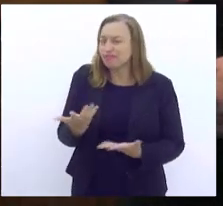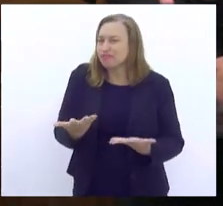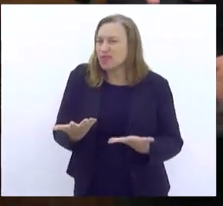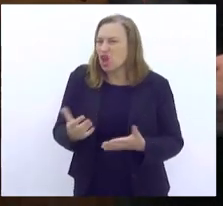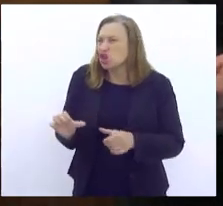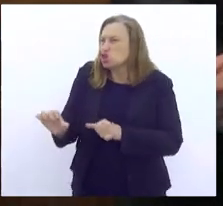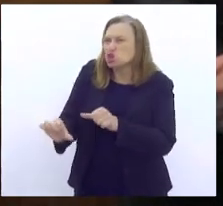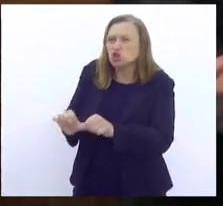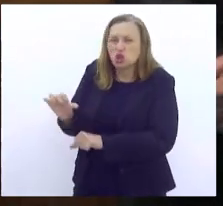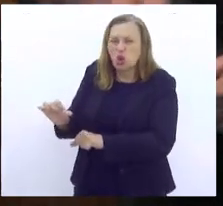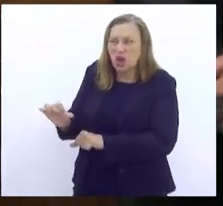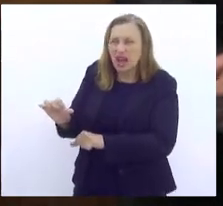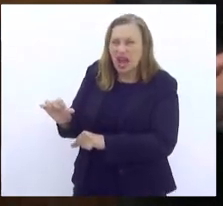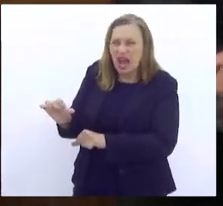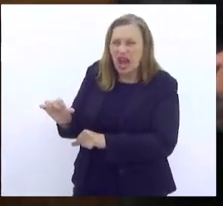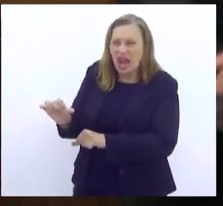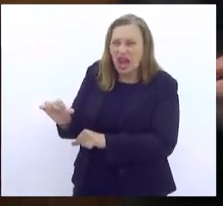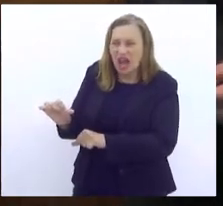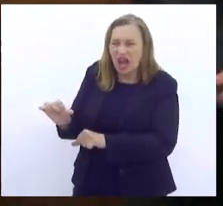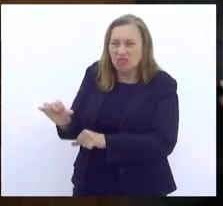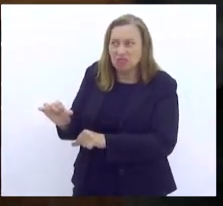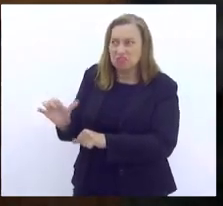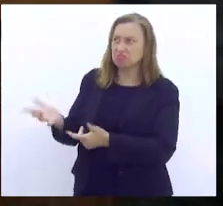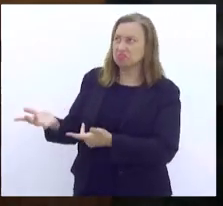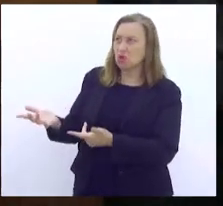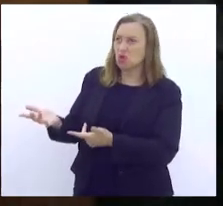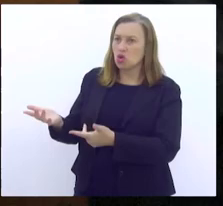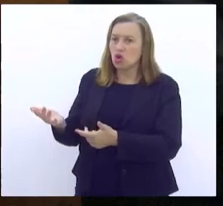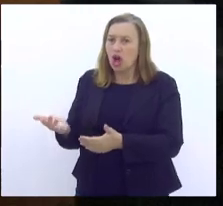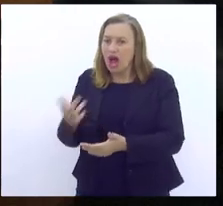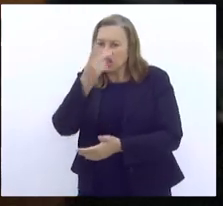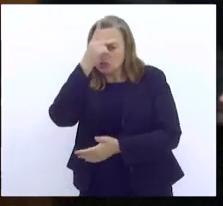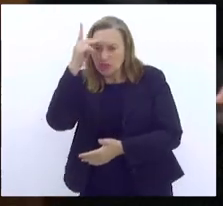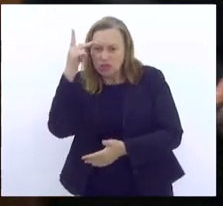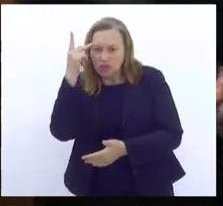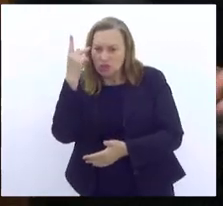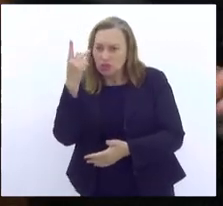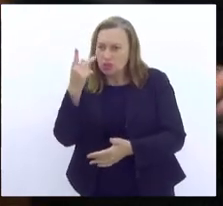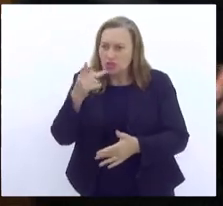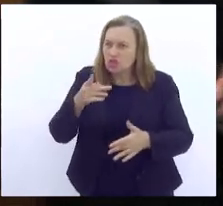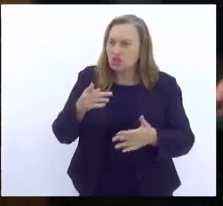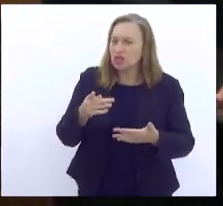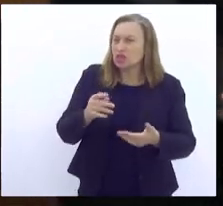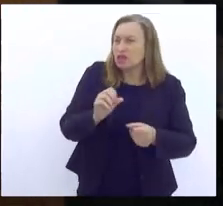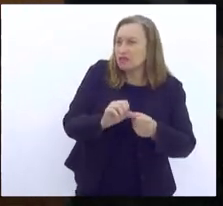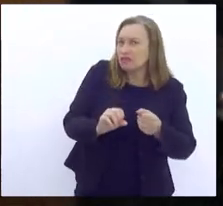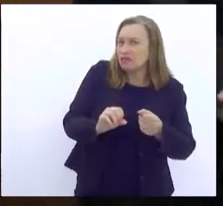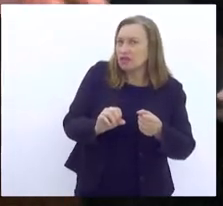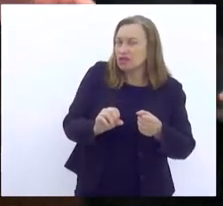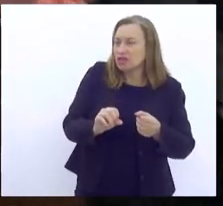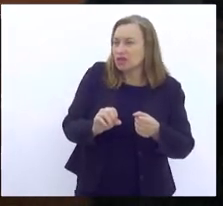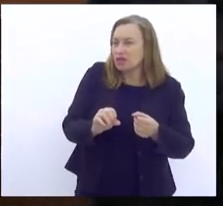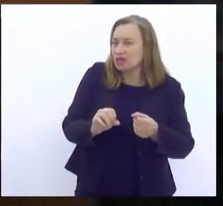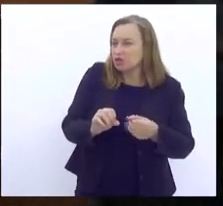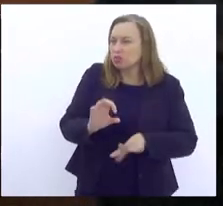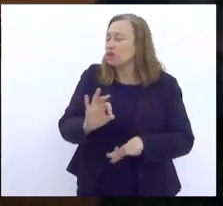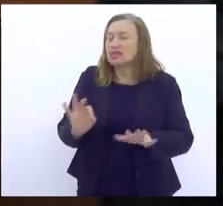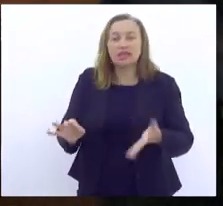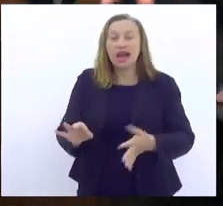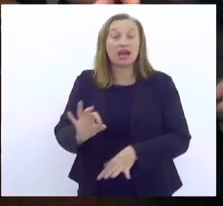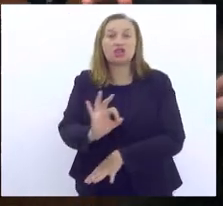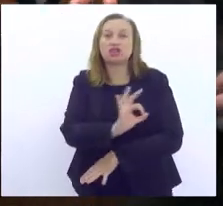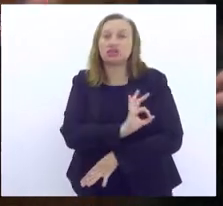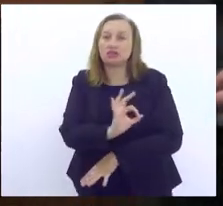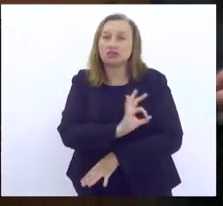o técnico. Os técnicos estão jogando ali atrás da mesa do palácio, ao lado do governador, mandando e desmandando